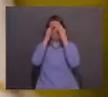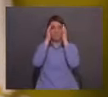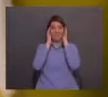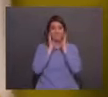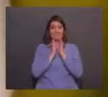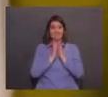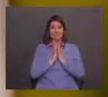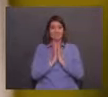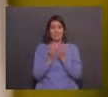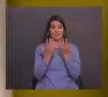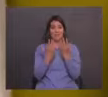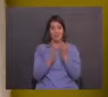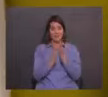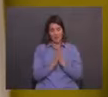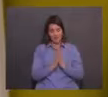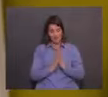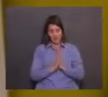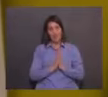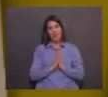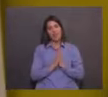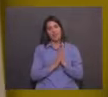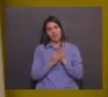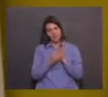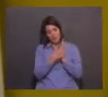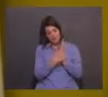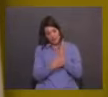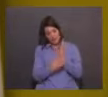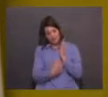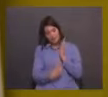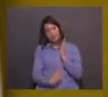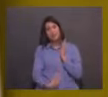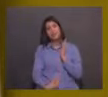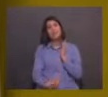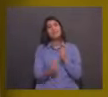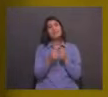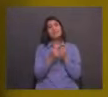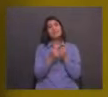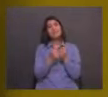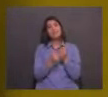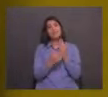Thank you.